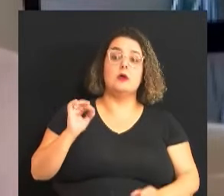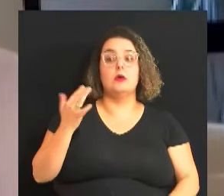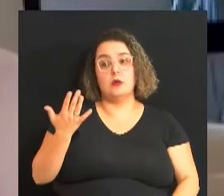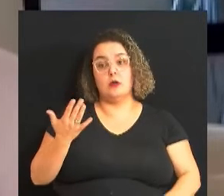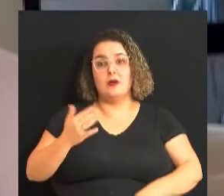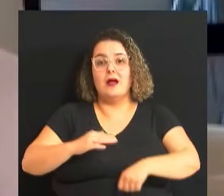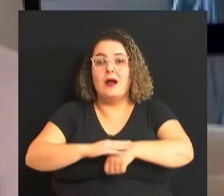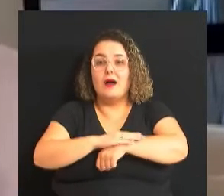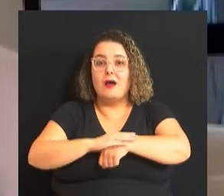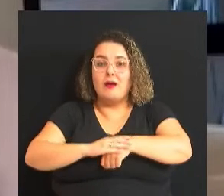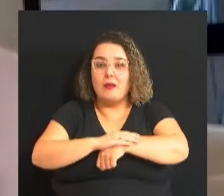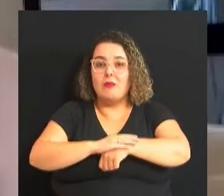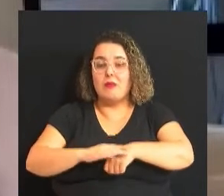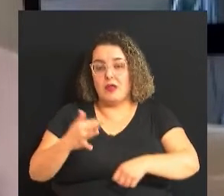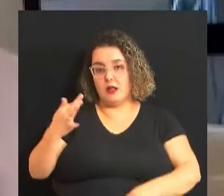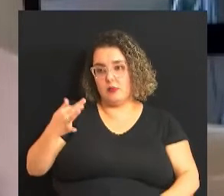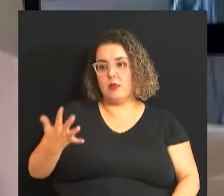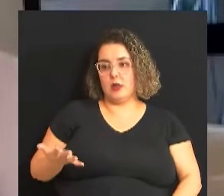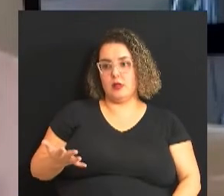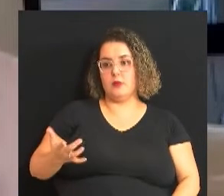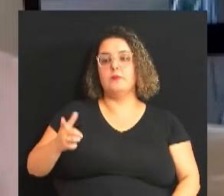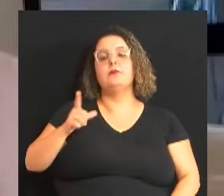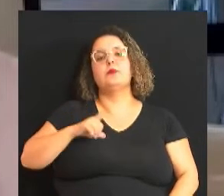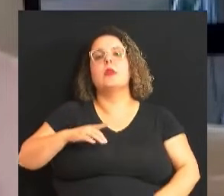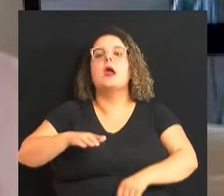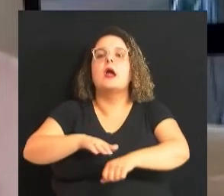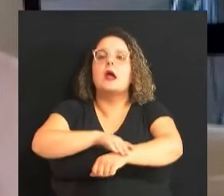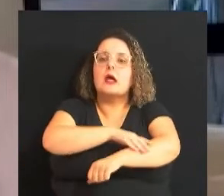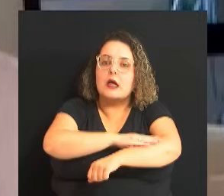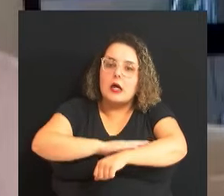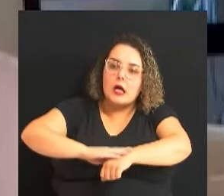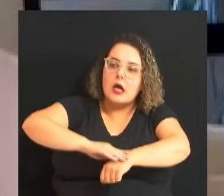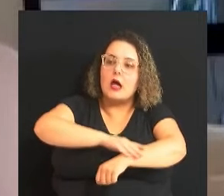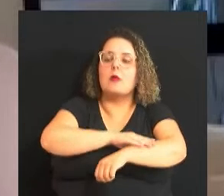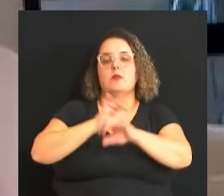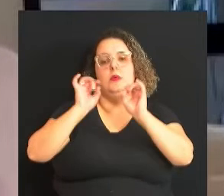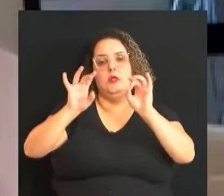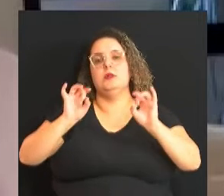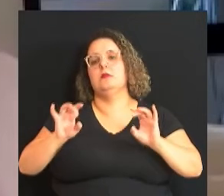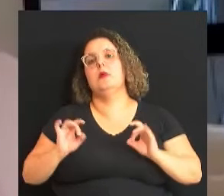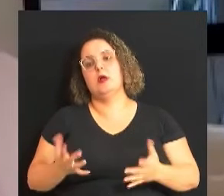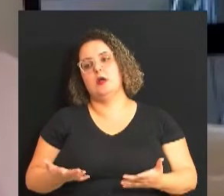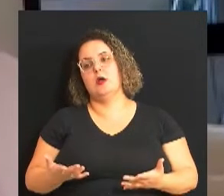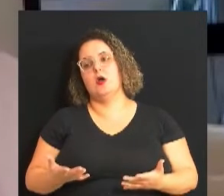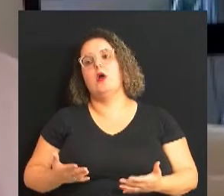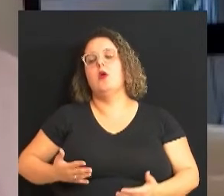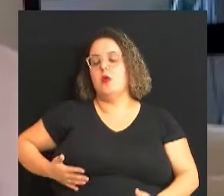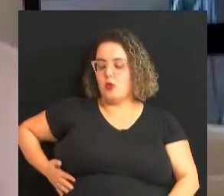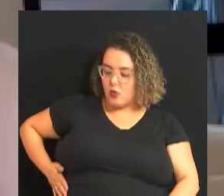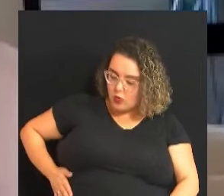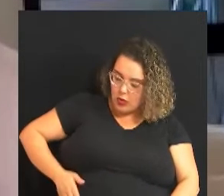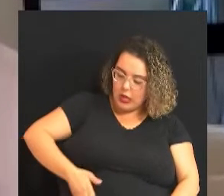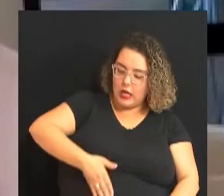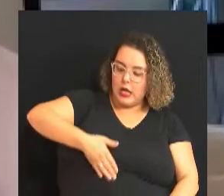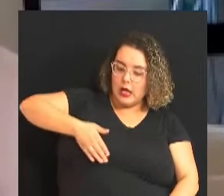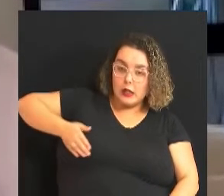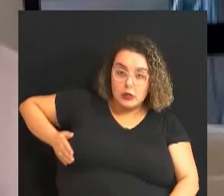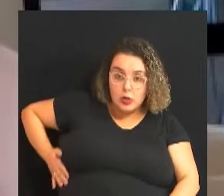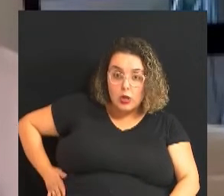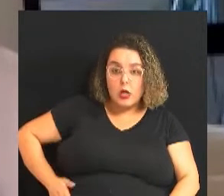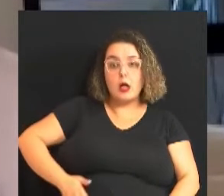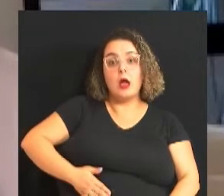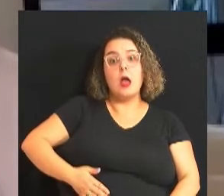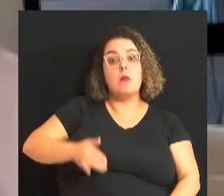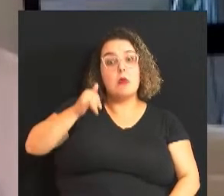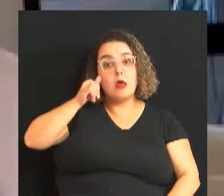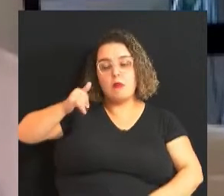fique irritada. Então, existem cremes, existem pomadas especiais que você vai passar no local para evitar